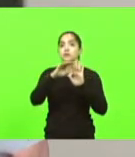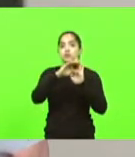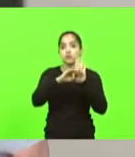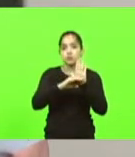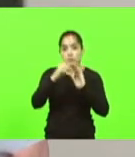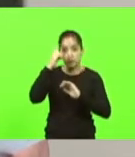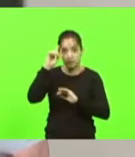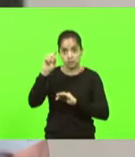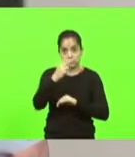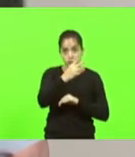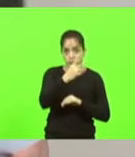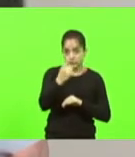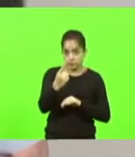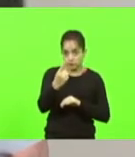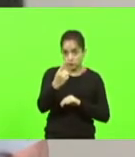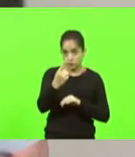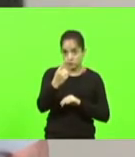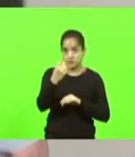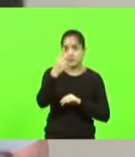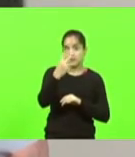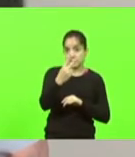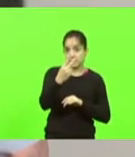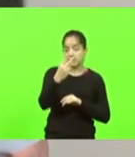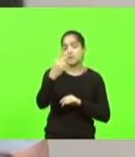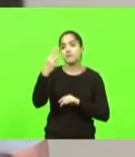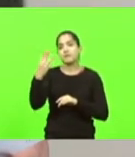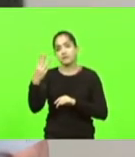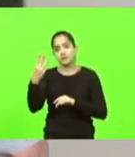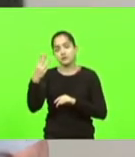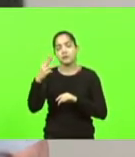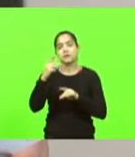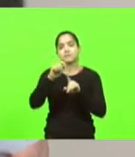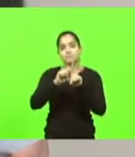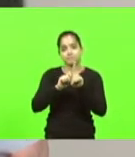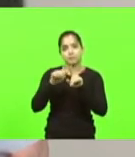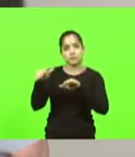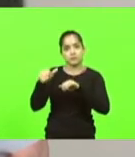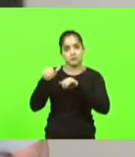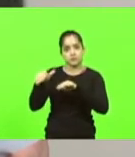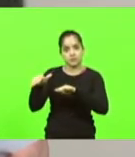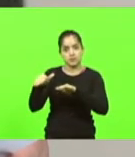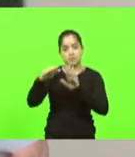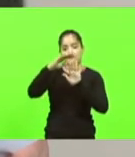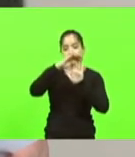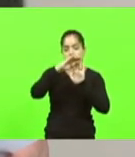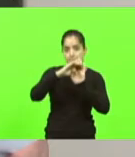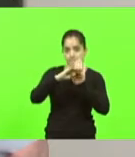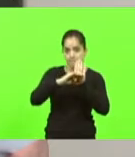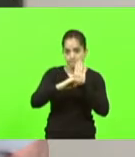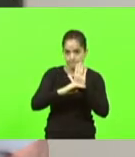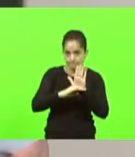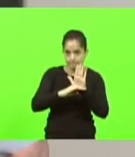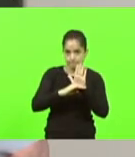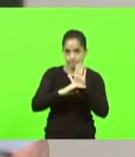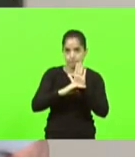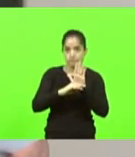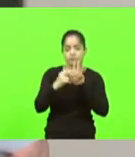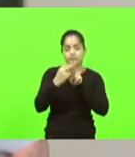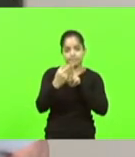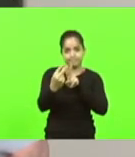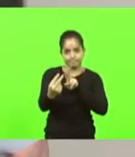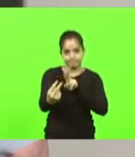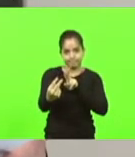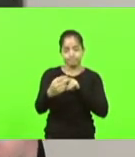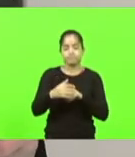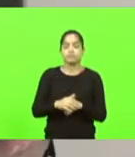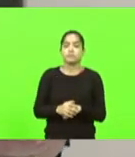dias 21 e 23 de setembro deste ano e sua programação será completamente virtual,